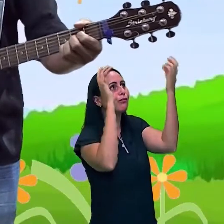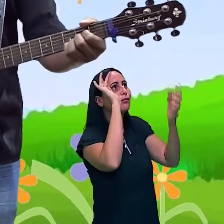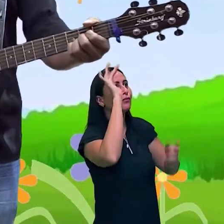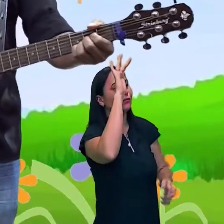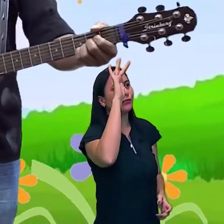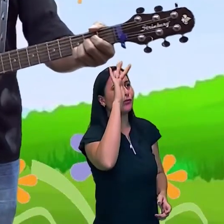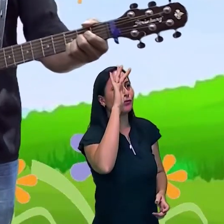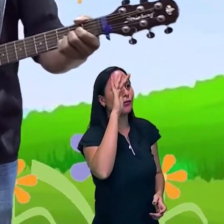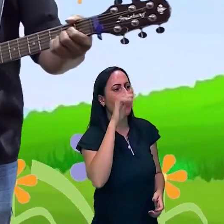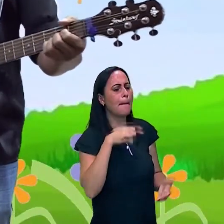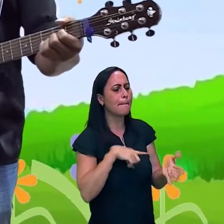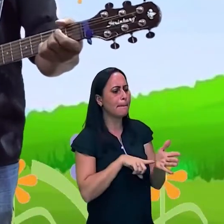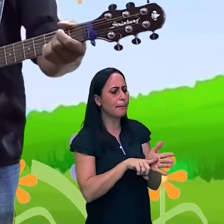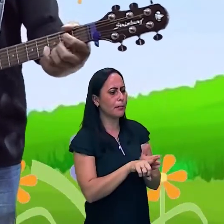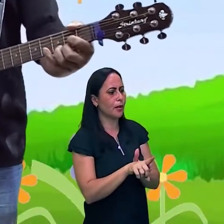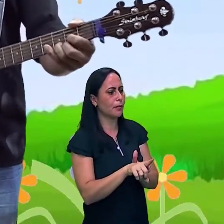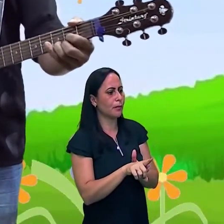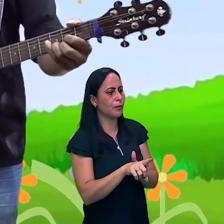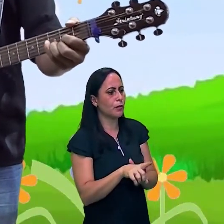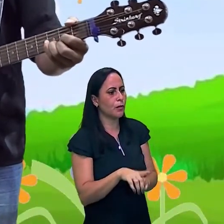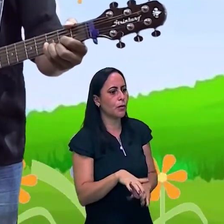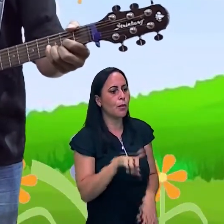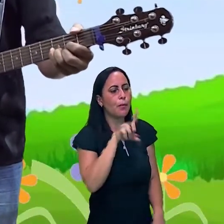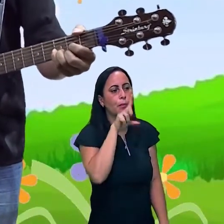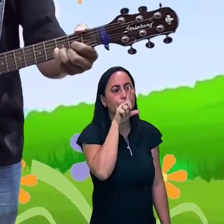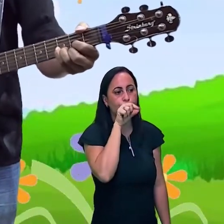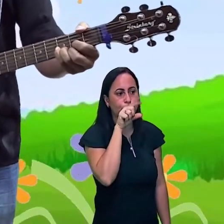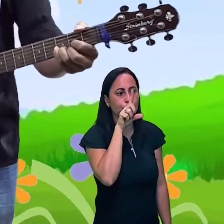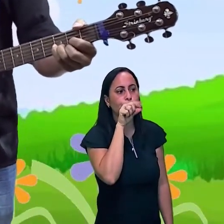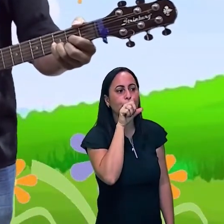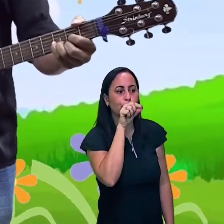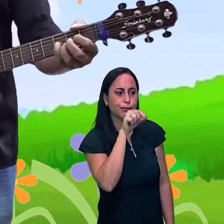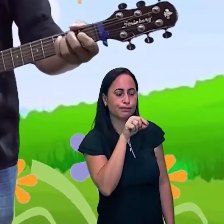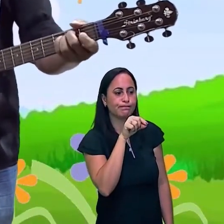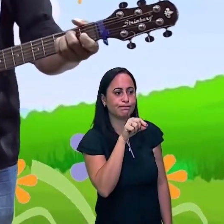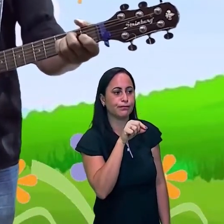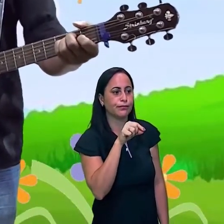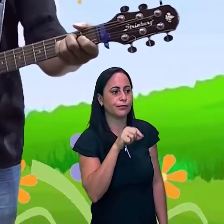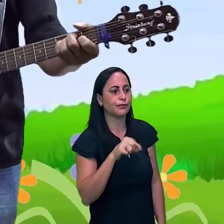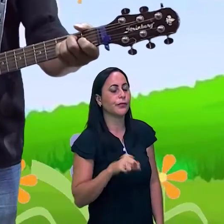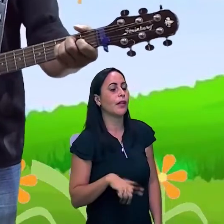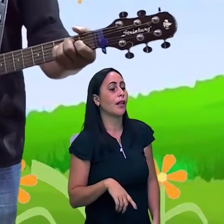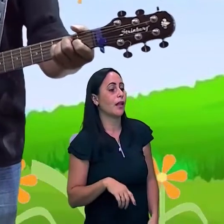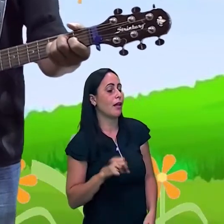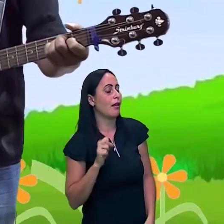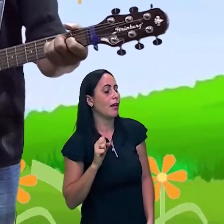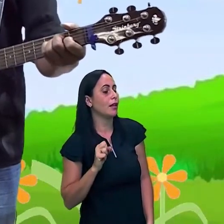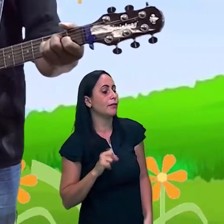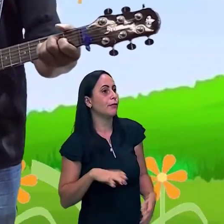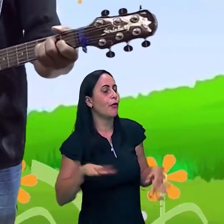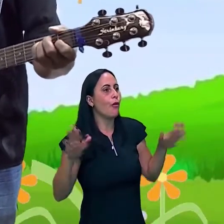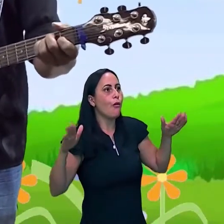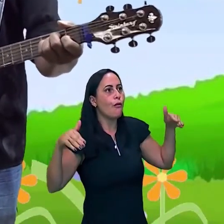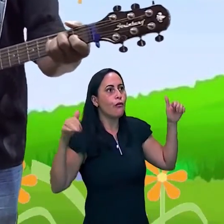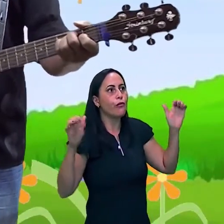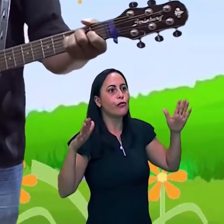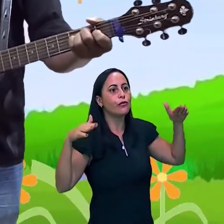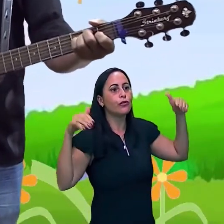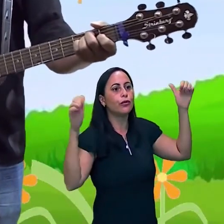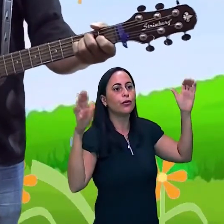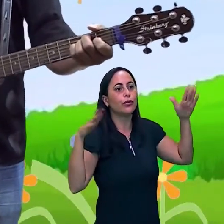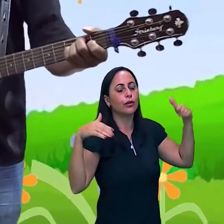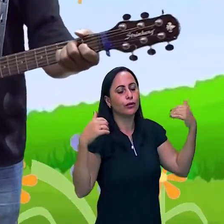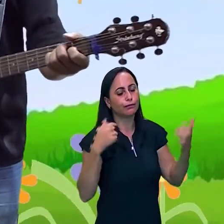encostar. Pergunte para o pássaro que ele é quem voa. Fico preso à terra